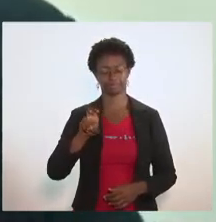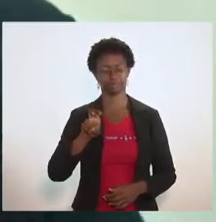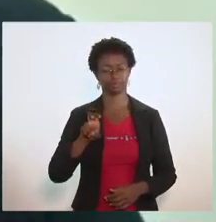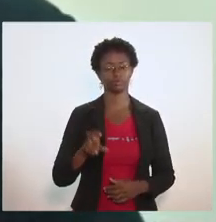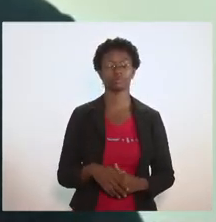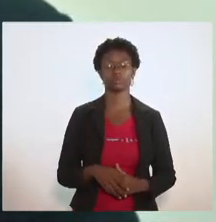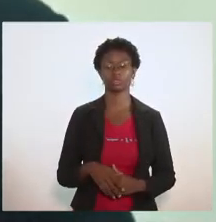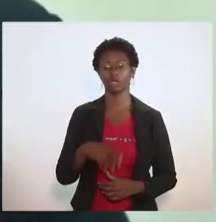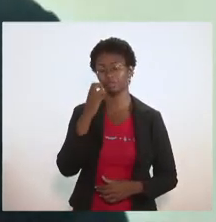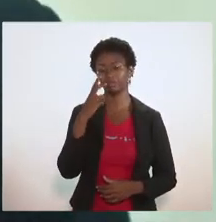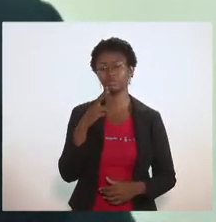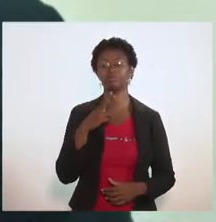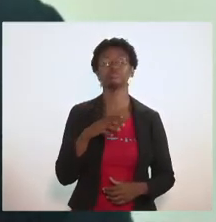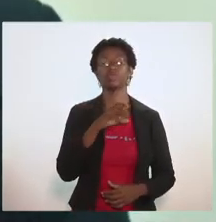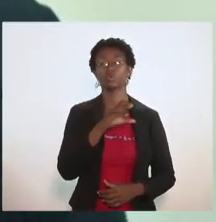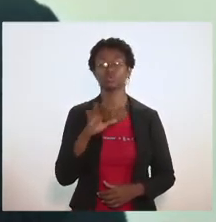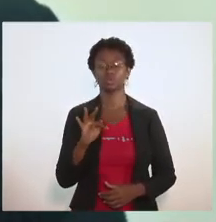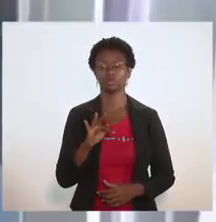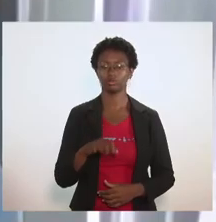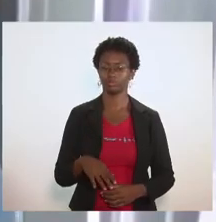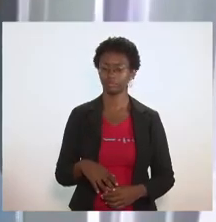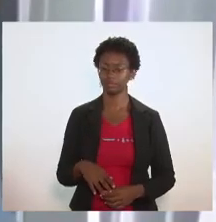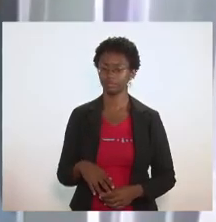diligência o item 29, o PL